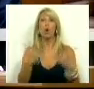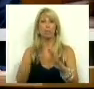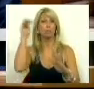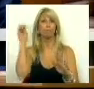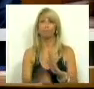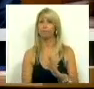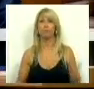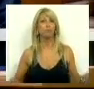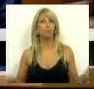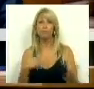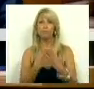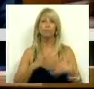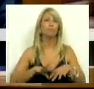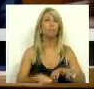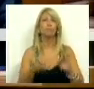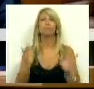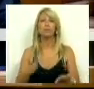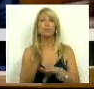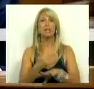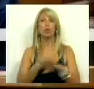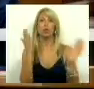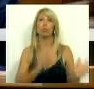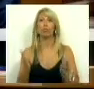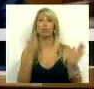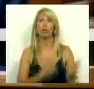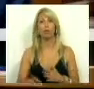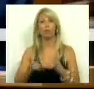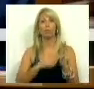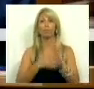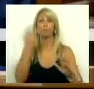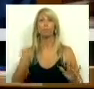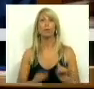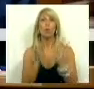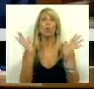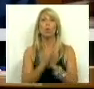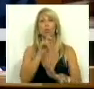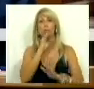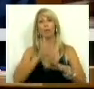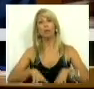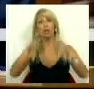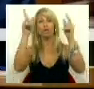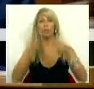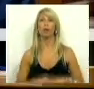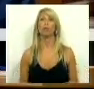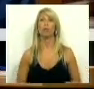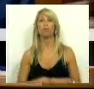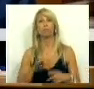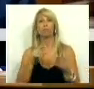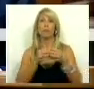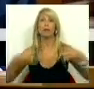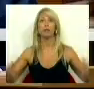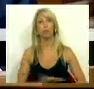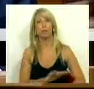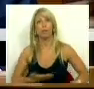recessivo que aprofunda a degradação do nosso setor produtivo, que elimina todas as possibilidades de crescimento, que multiplica o